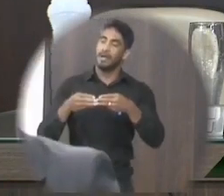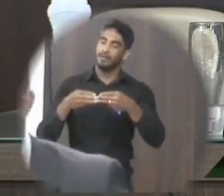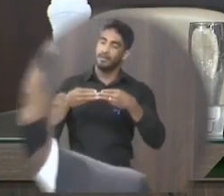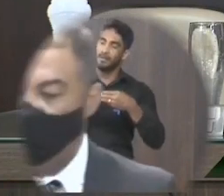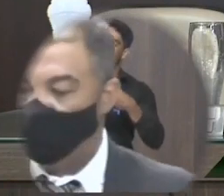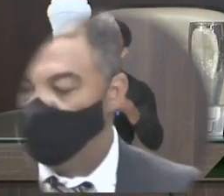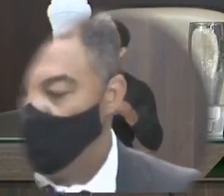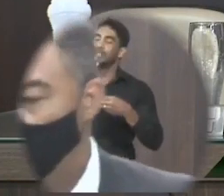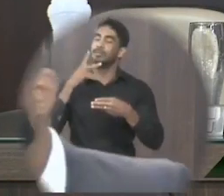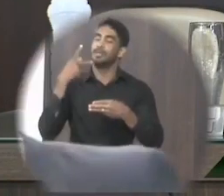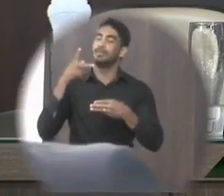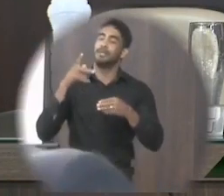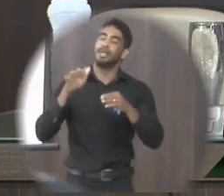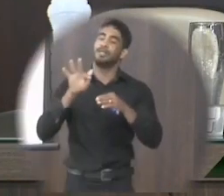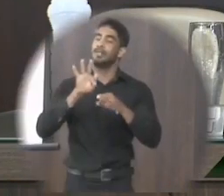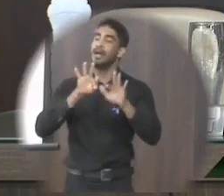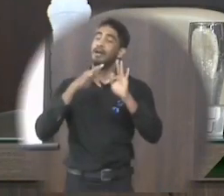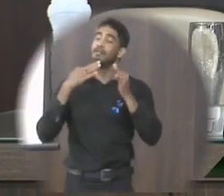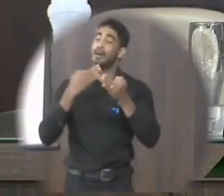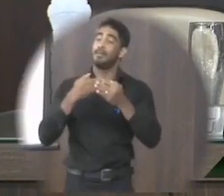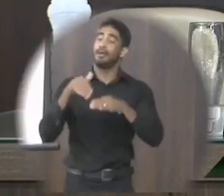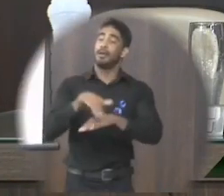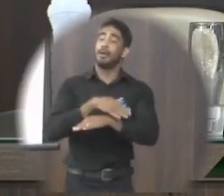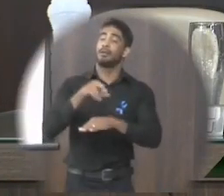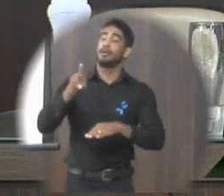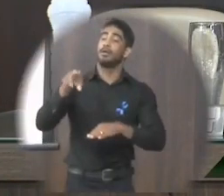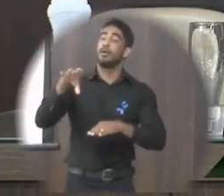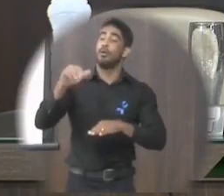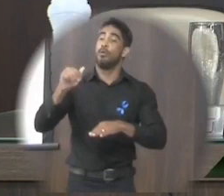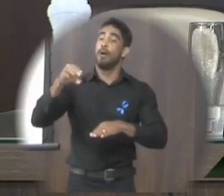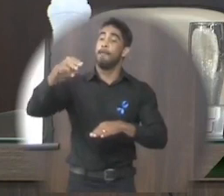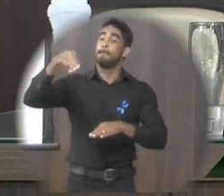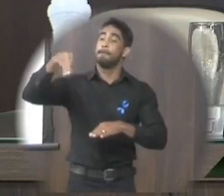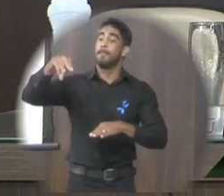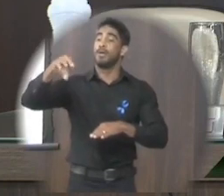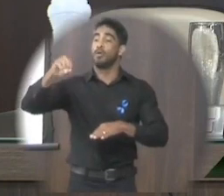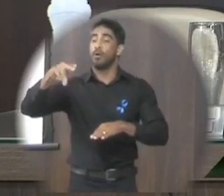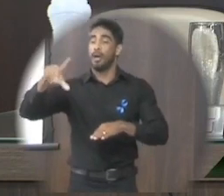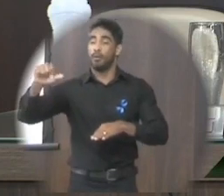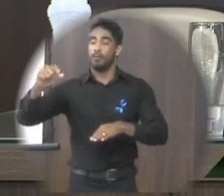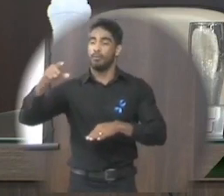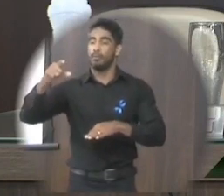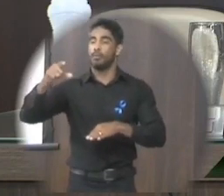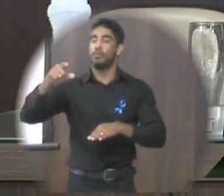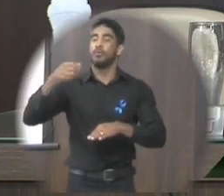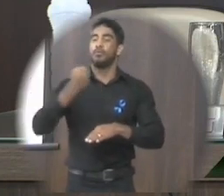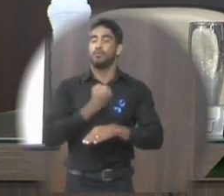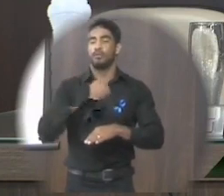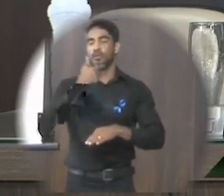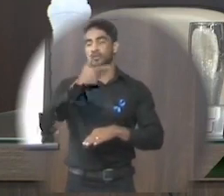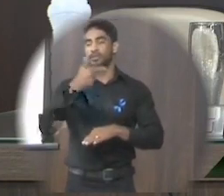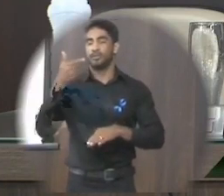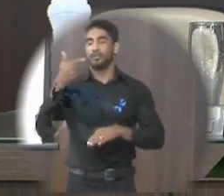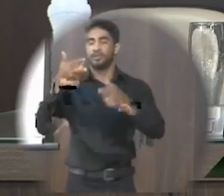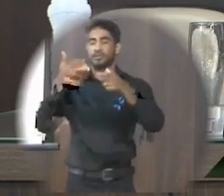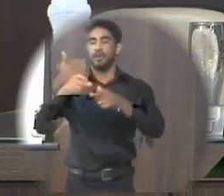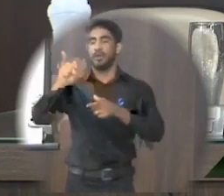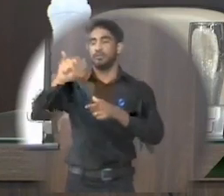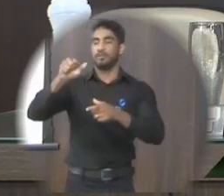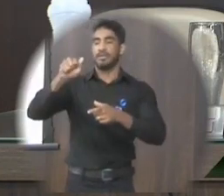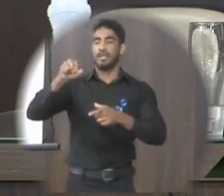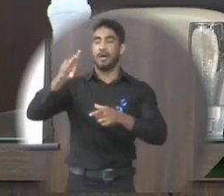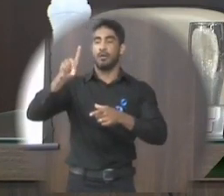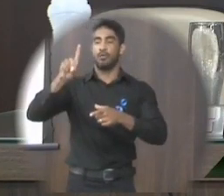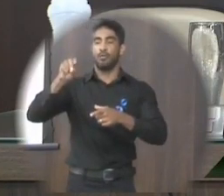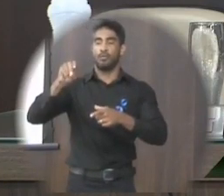familiares nos seguintes endereços: Rua Manuel Xavier, número 22, no bairro Saudade,